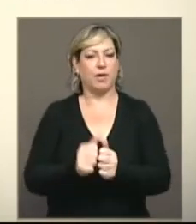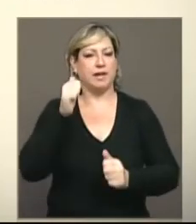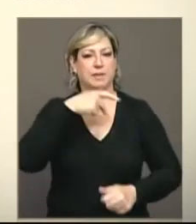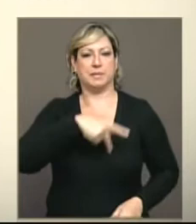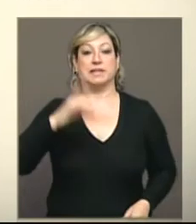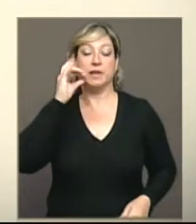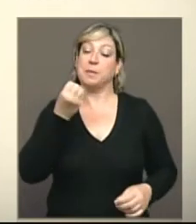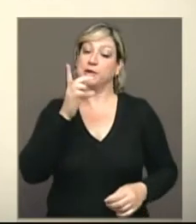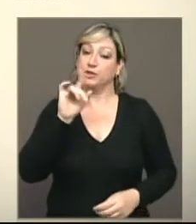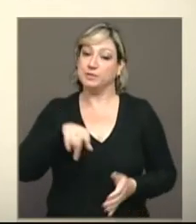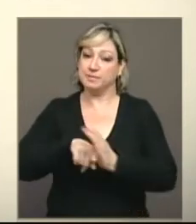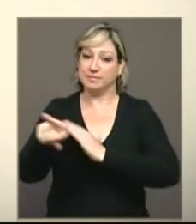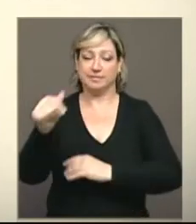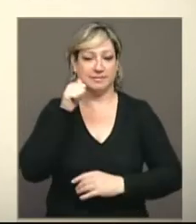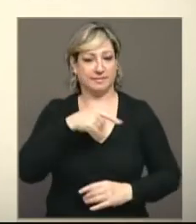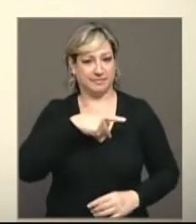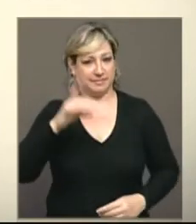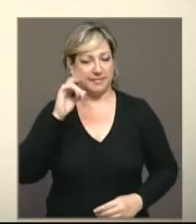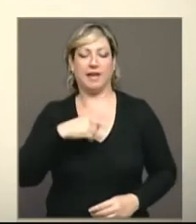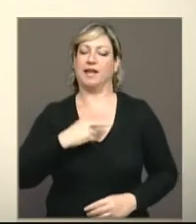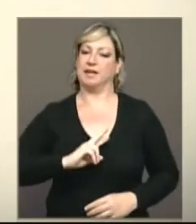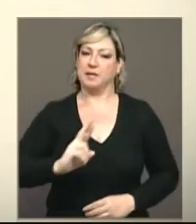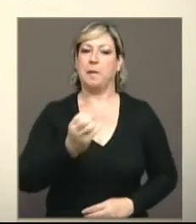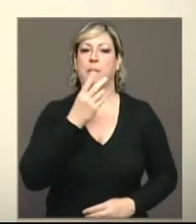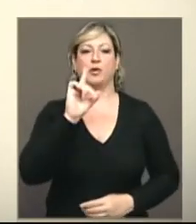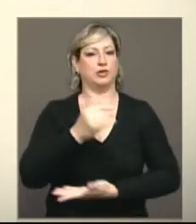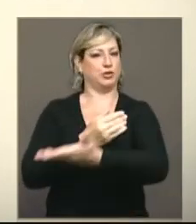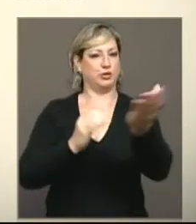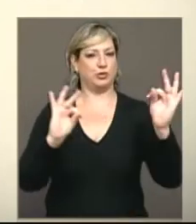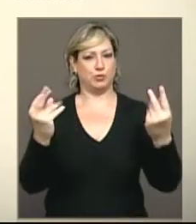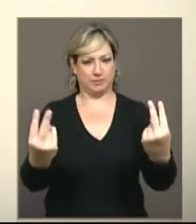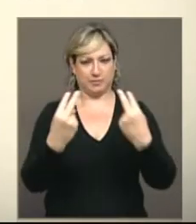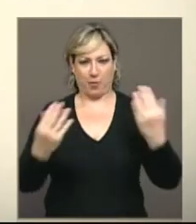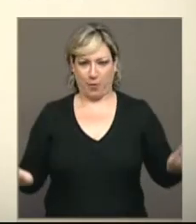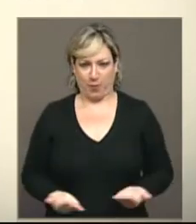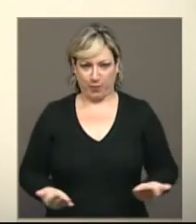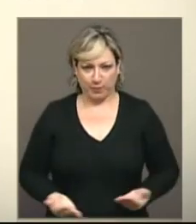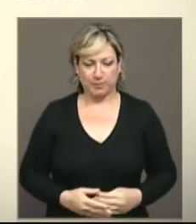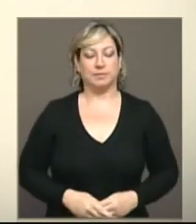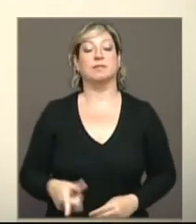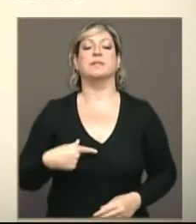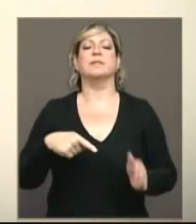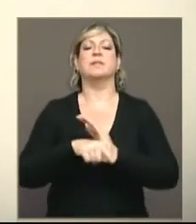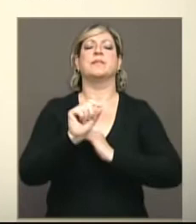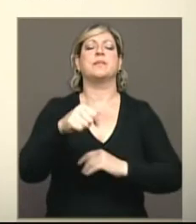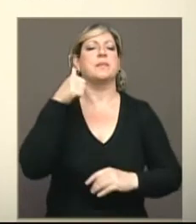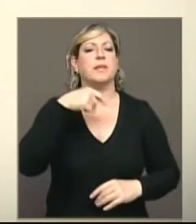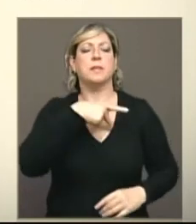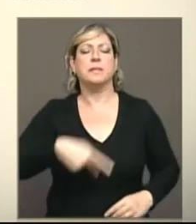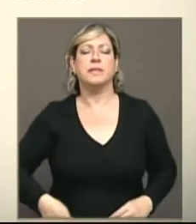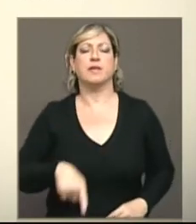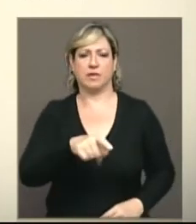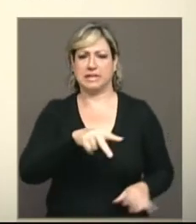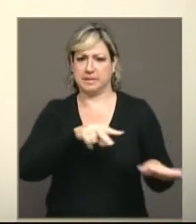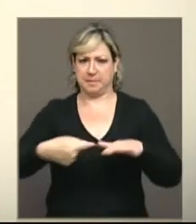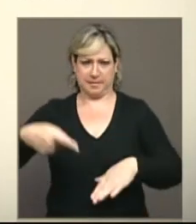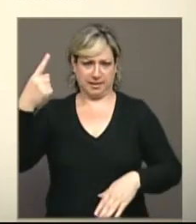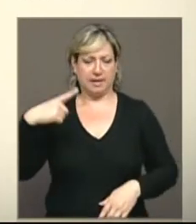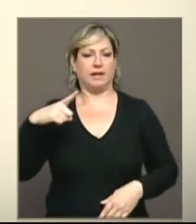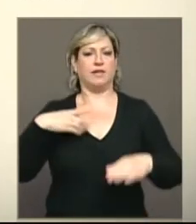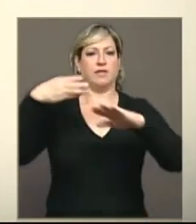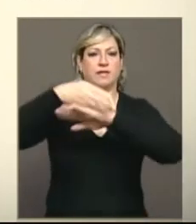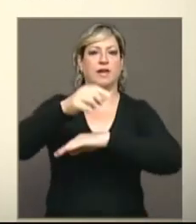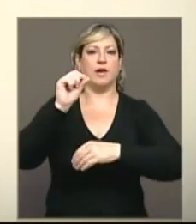Roussef Bom dia presidenta Bom dia a todos que nos ouvem hoje presidenta a senhora participou semana passada no Rio de Janeiro da